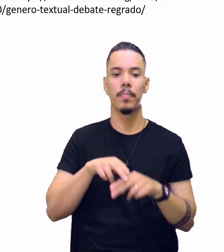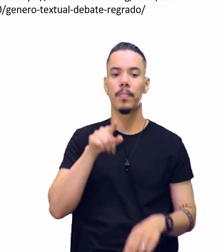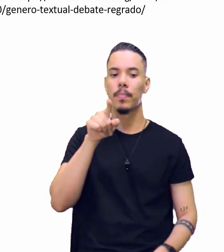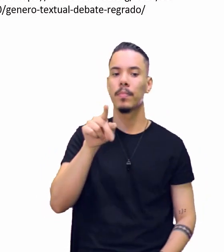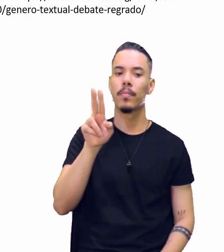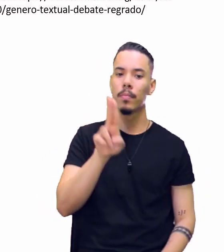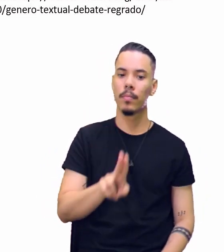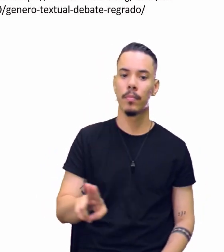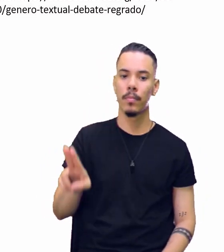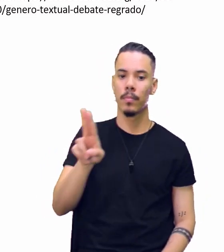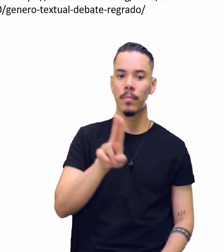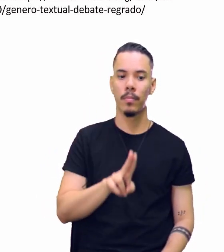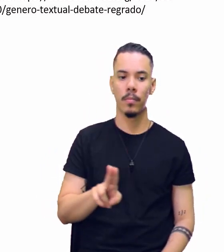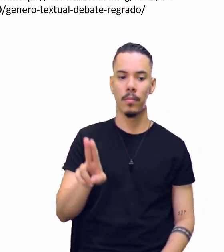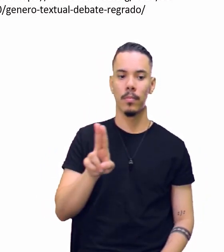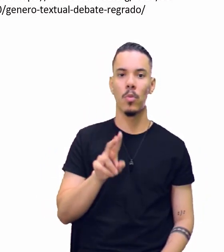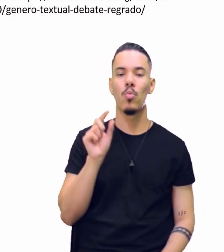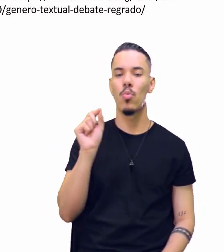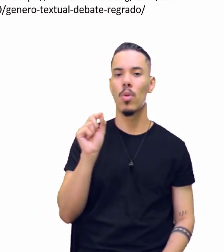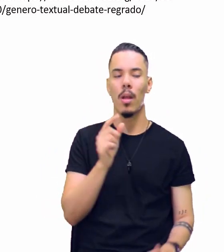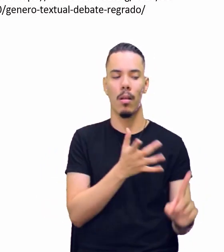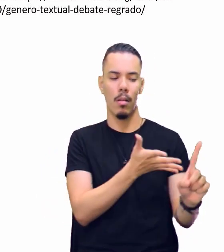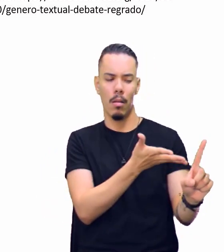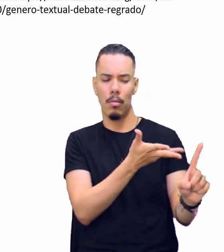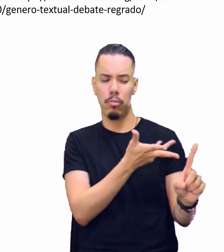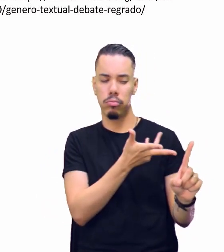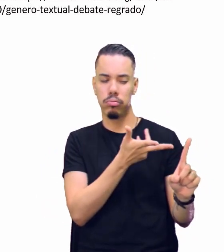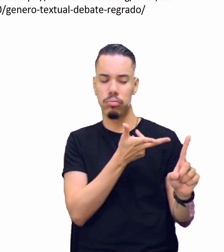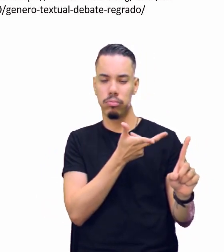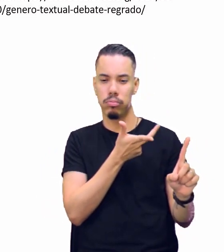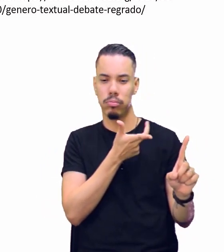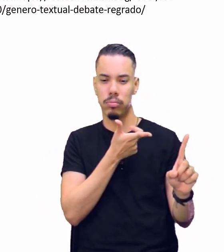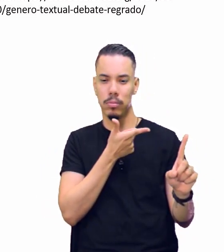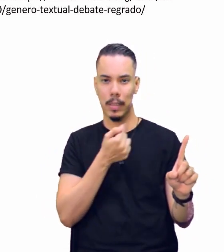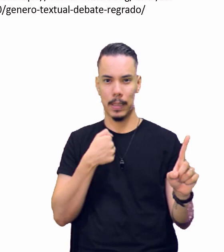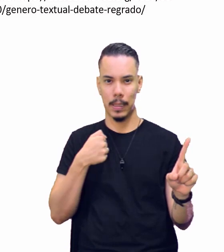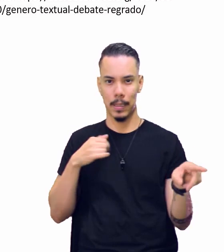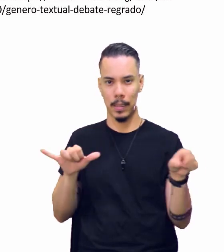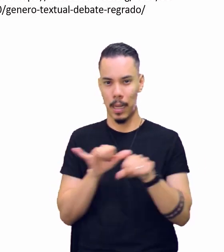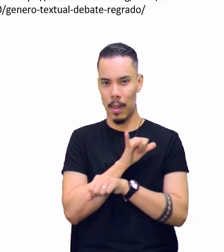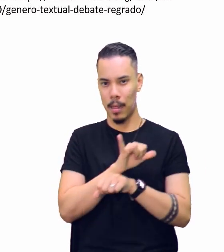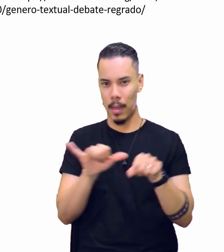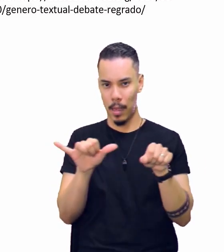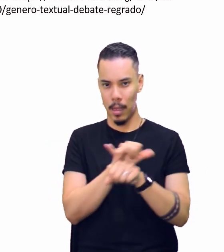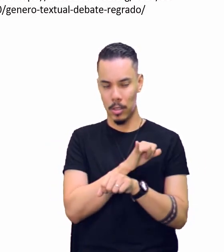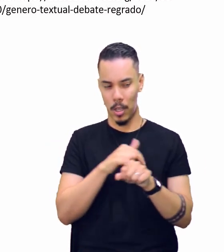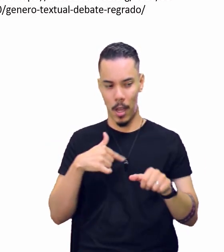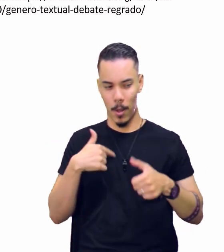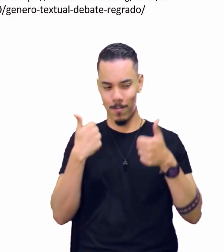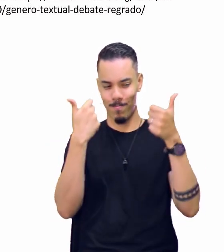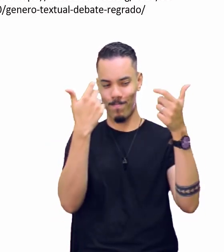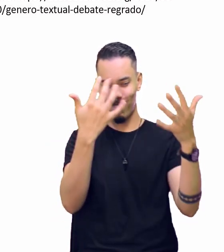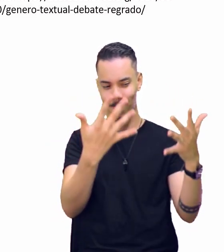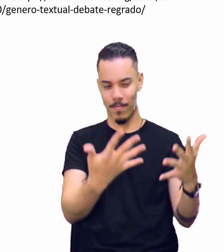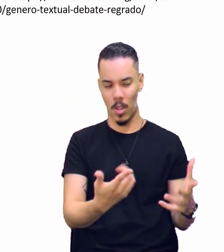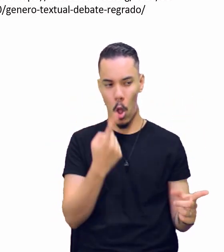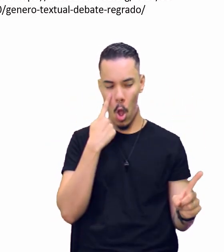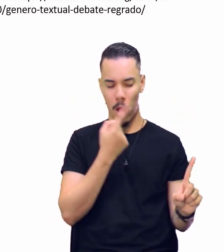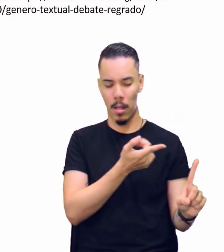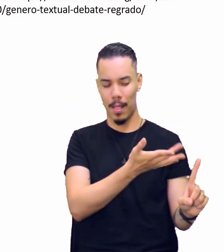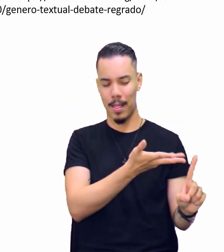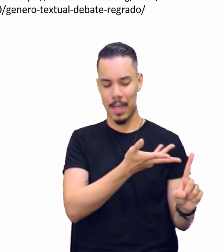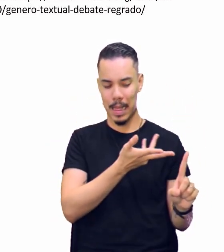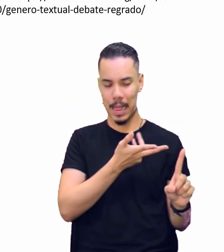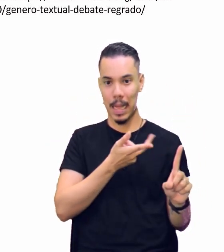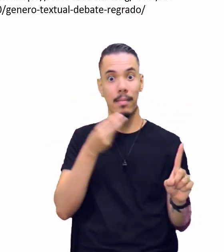da persuasão para convencer. Qual é essa tese? Vamos lá. Essa tese aqui é boa por